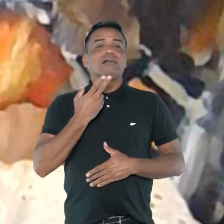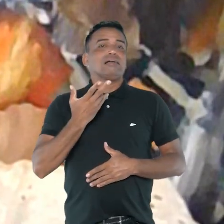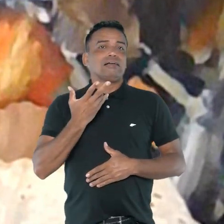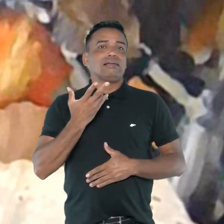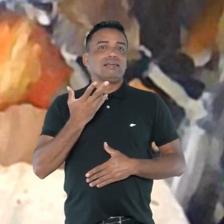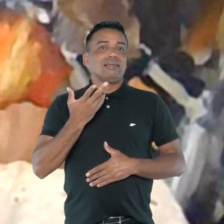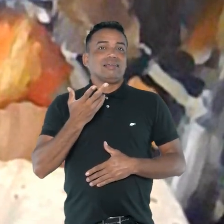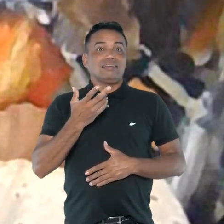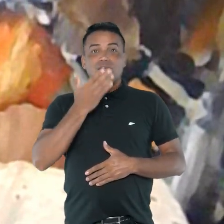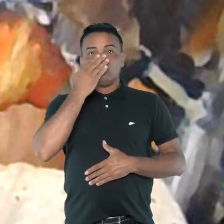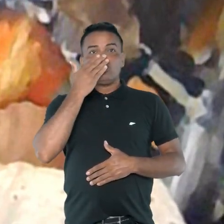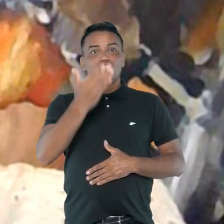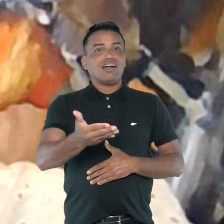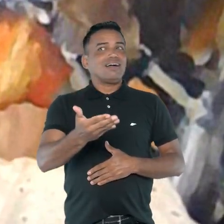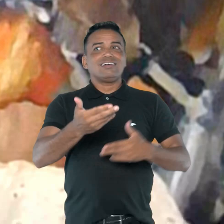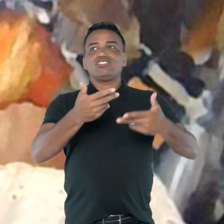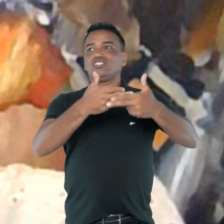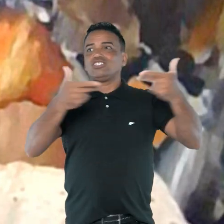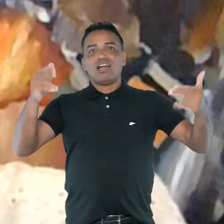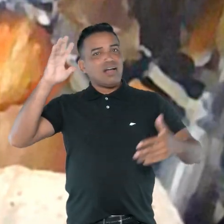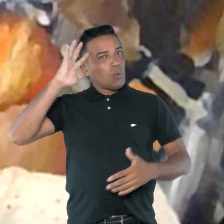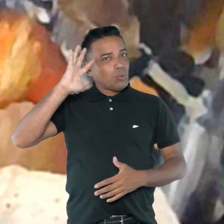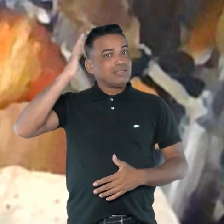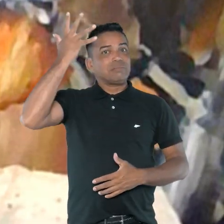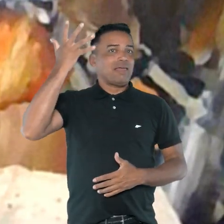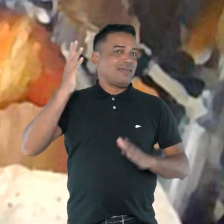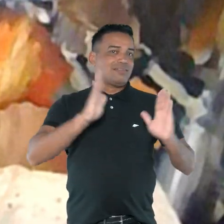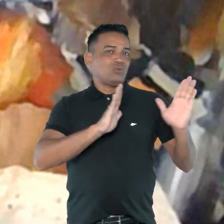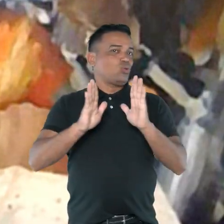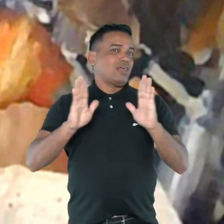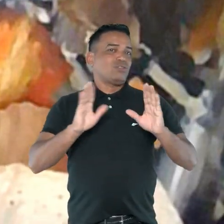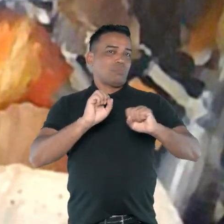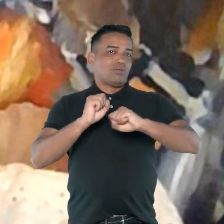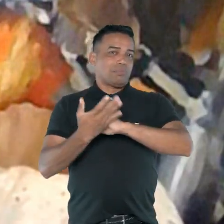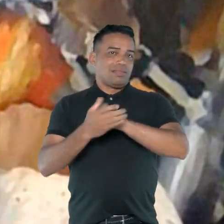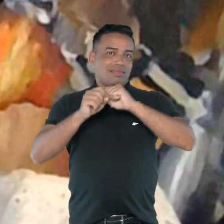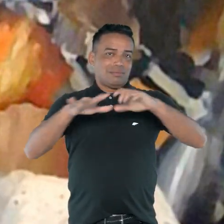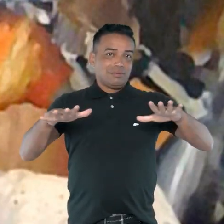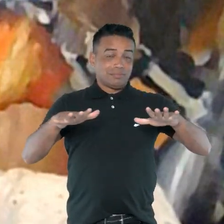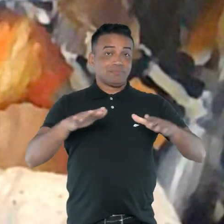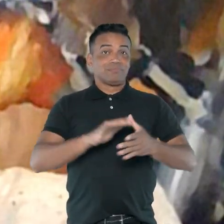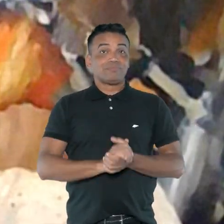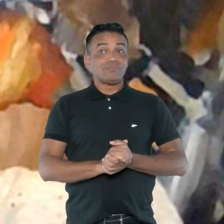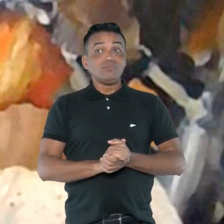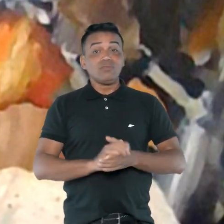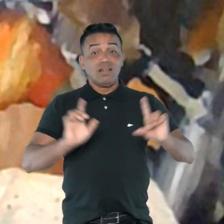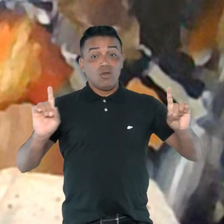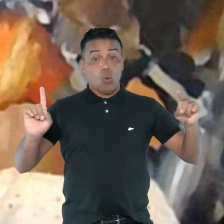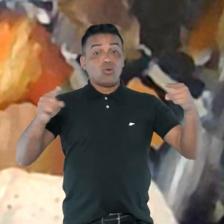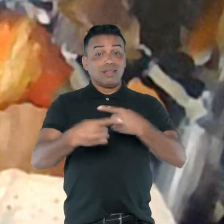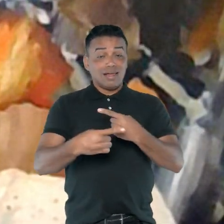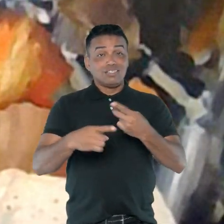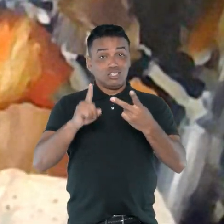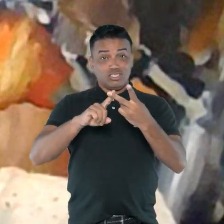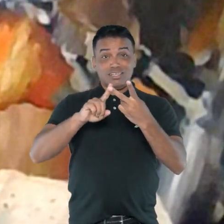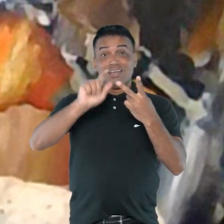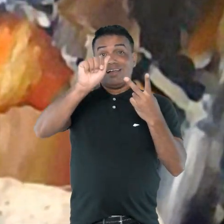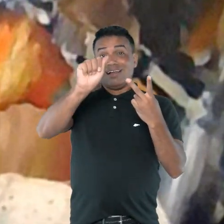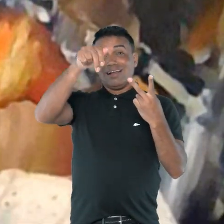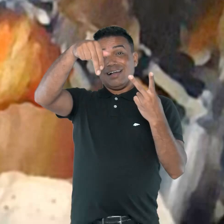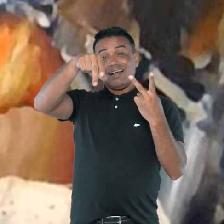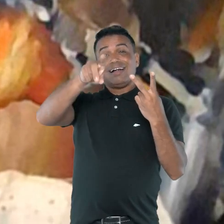ela se afunda diante da adversidade que foi a pandemia. E colocar ela em contraste com a